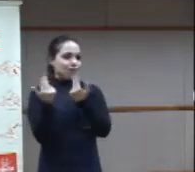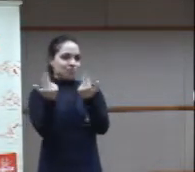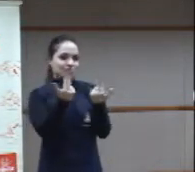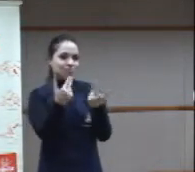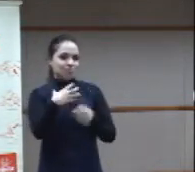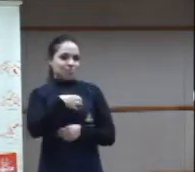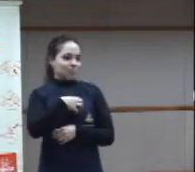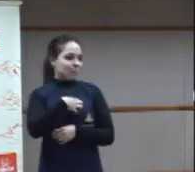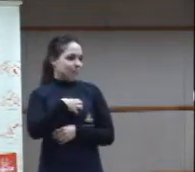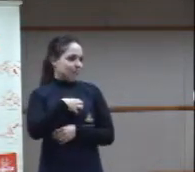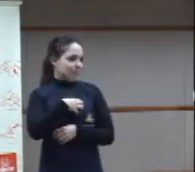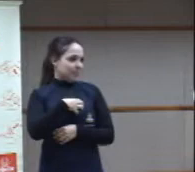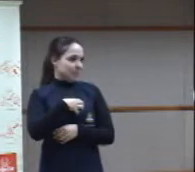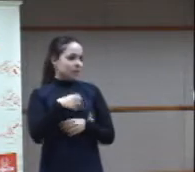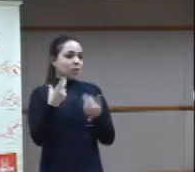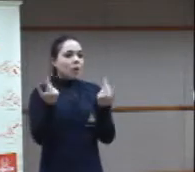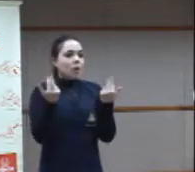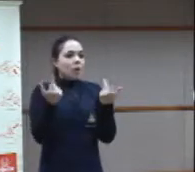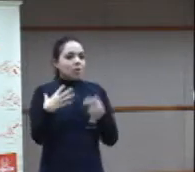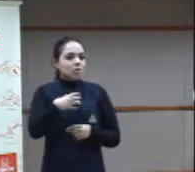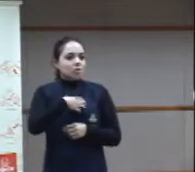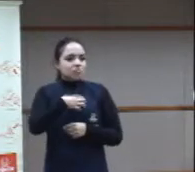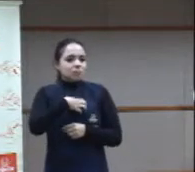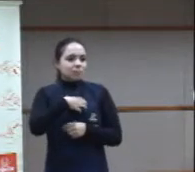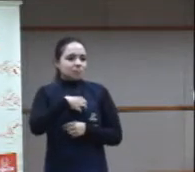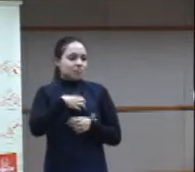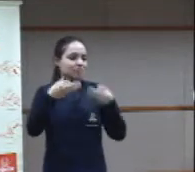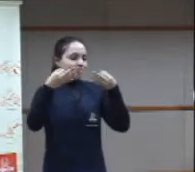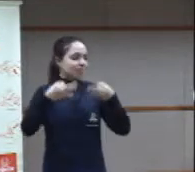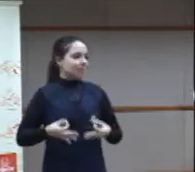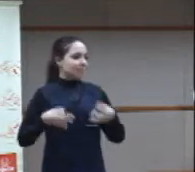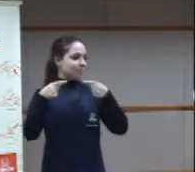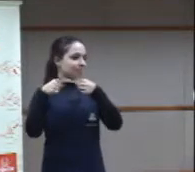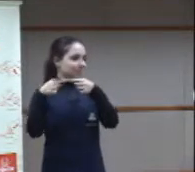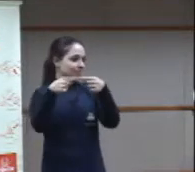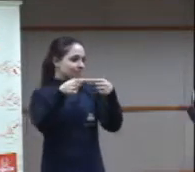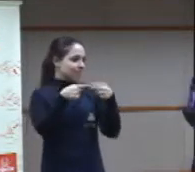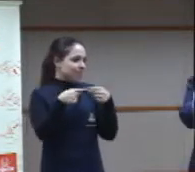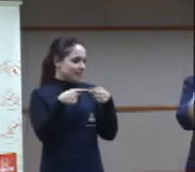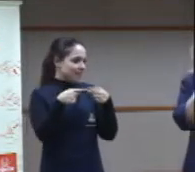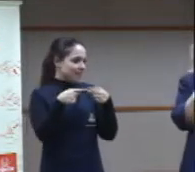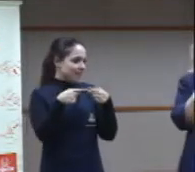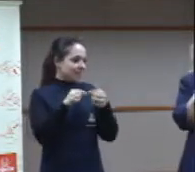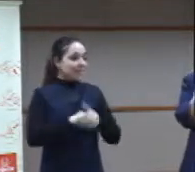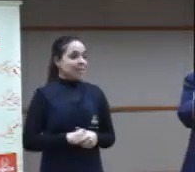os comportamentos sejam adequados e compatíveis. E também, claro,